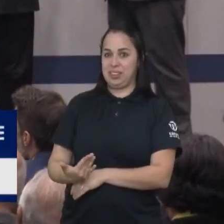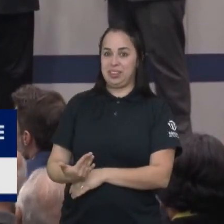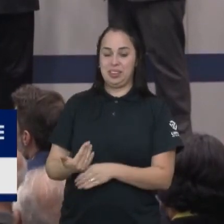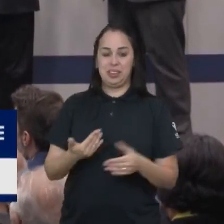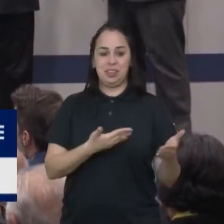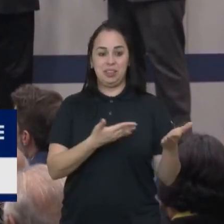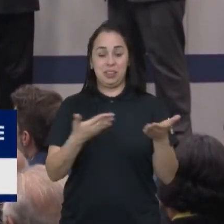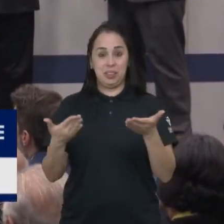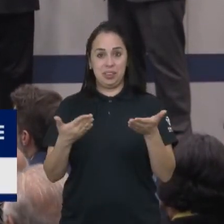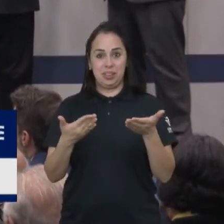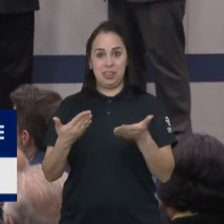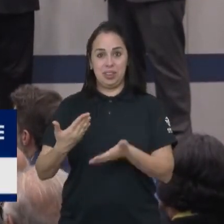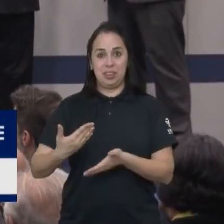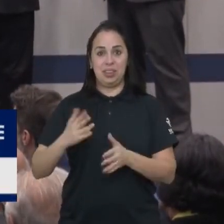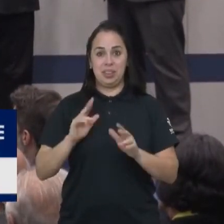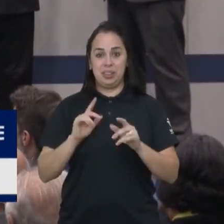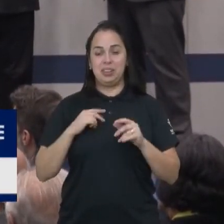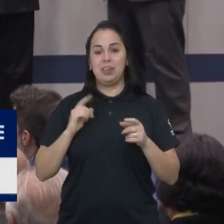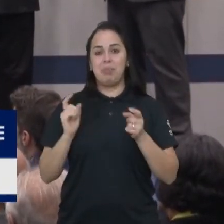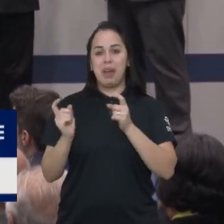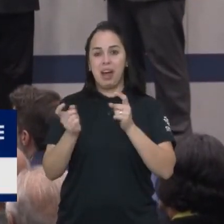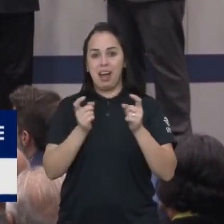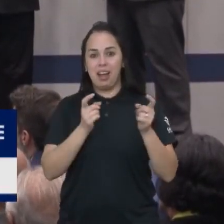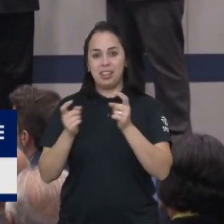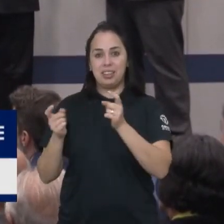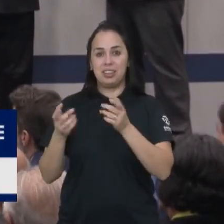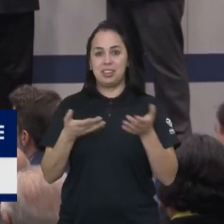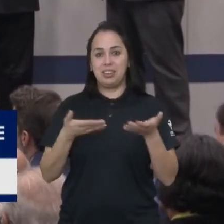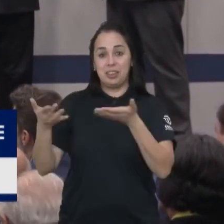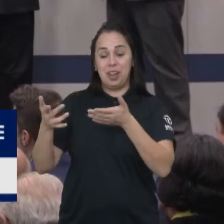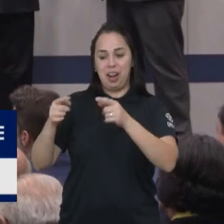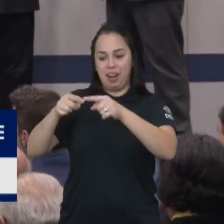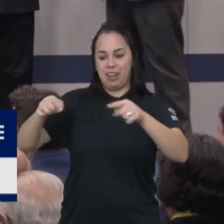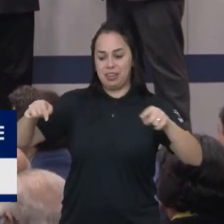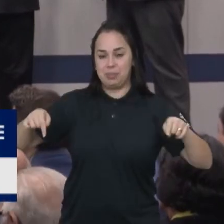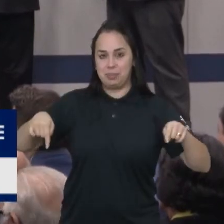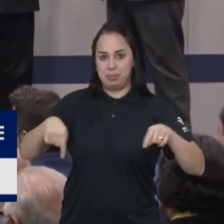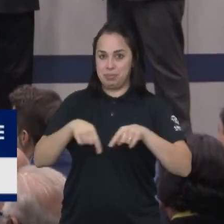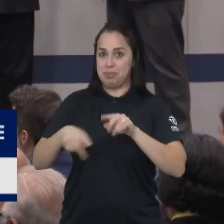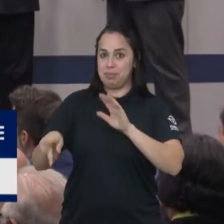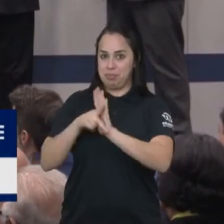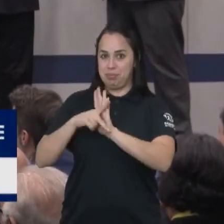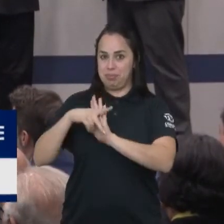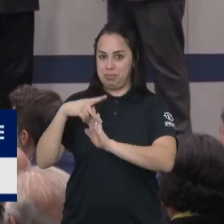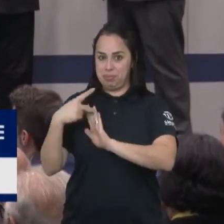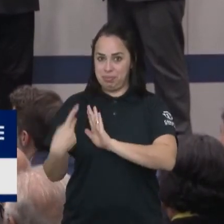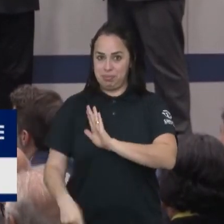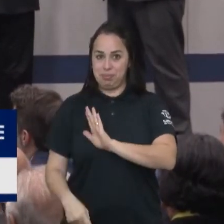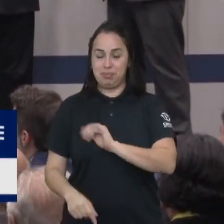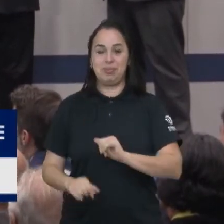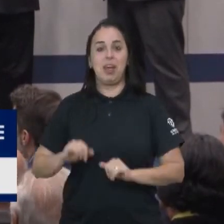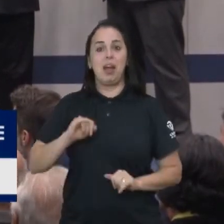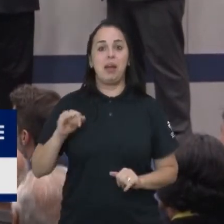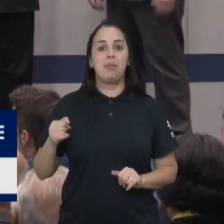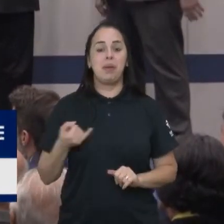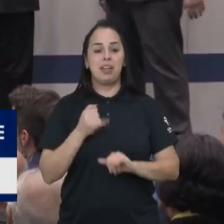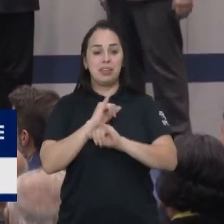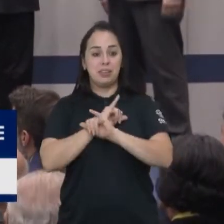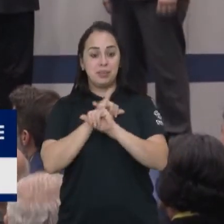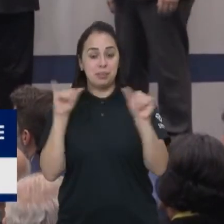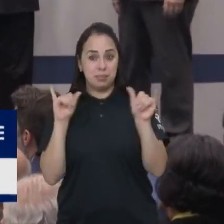os presentes para uma recepção no hall desta casa. Aproveitamos para